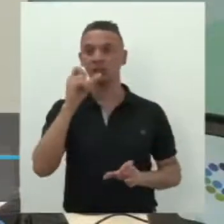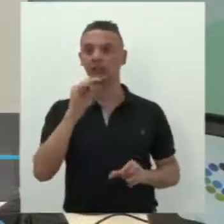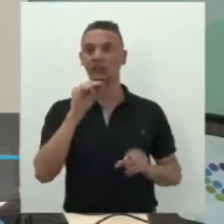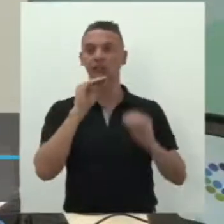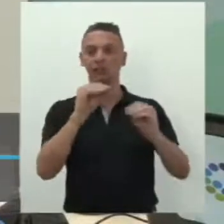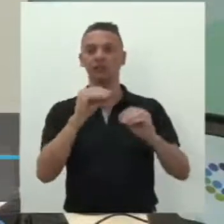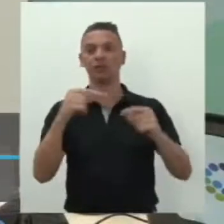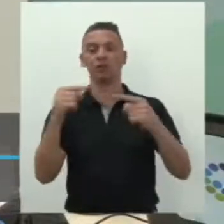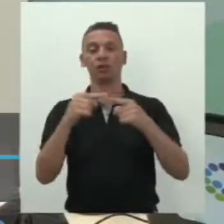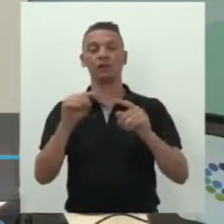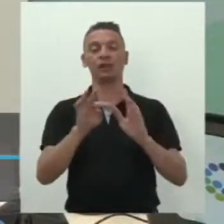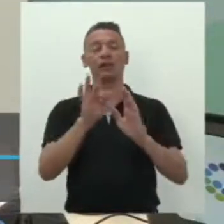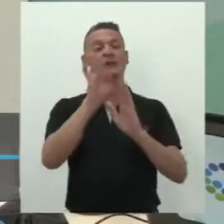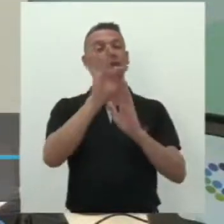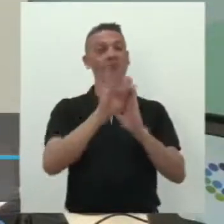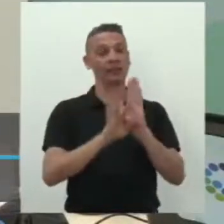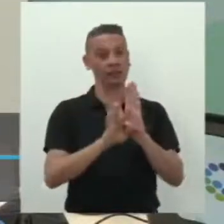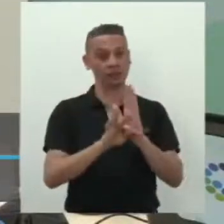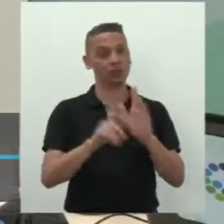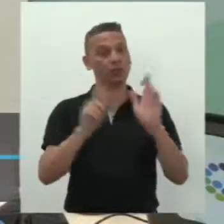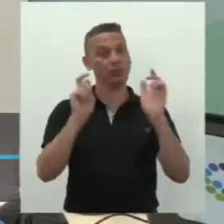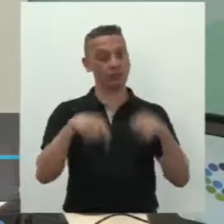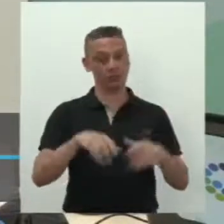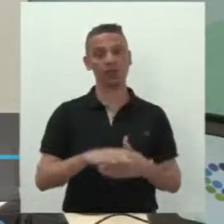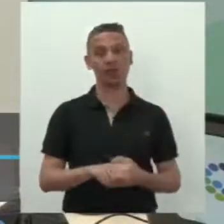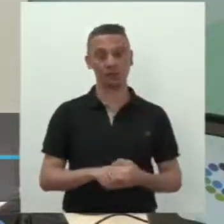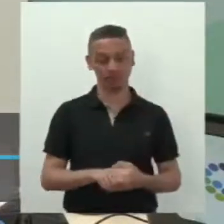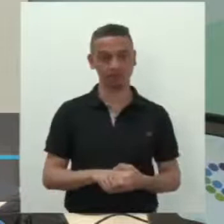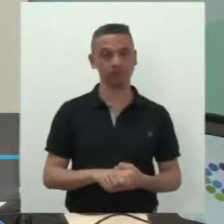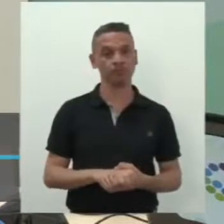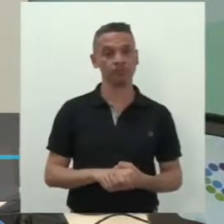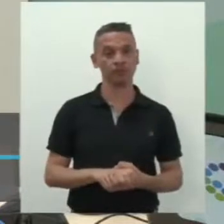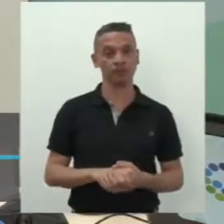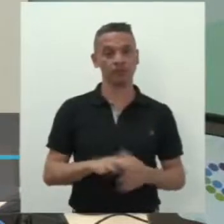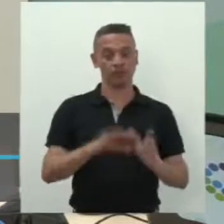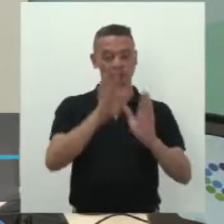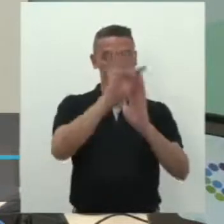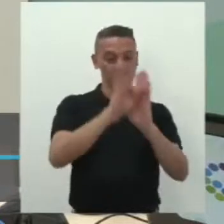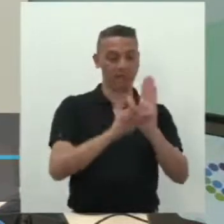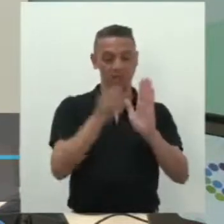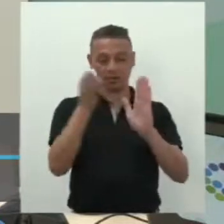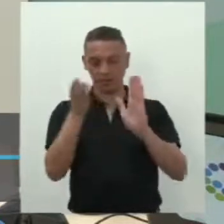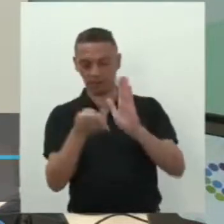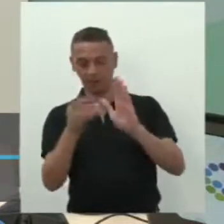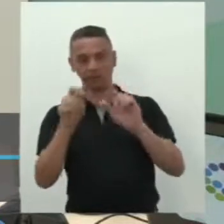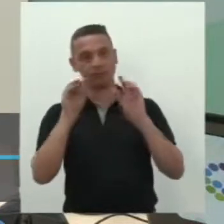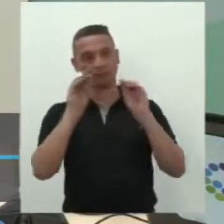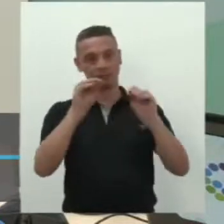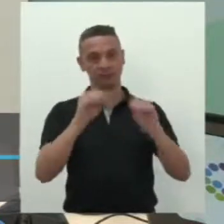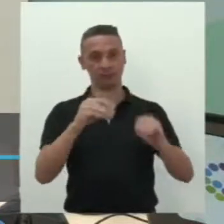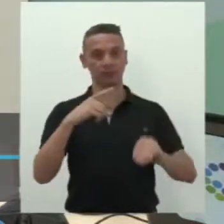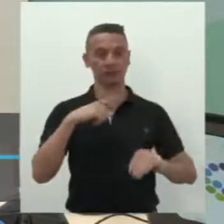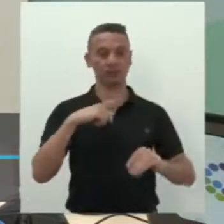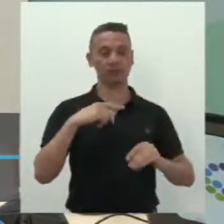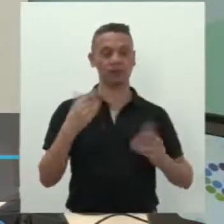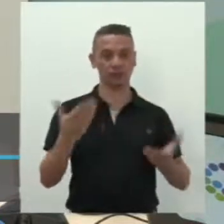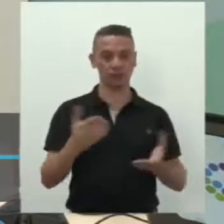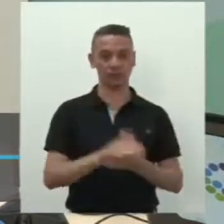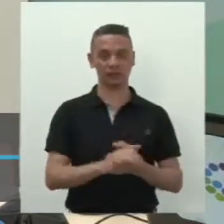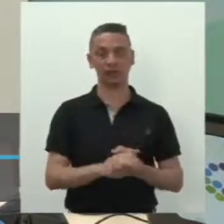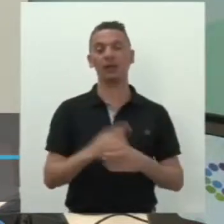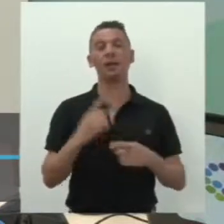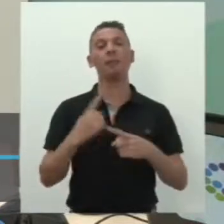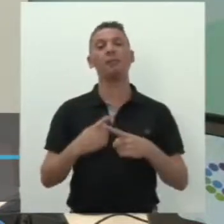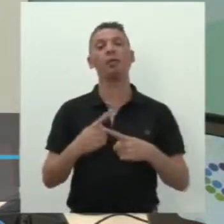em formato de texto, tá? Por quê? Ele entende só que o texto que você consegue colocar mais dentro de uma célula. Por que ele